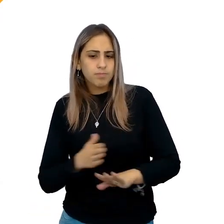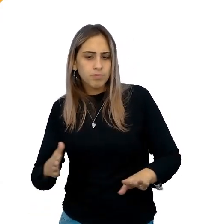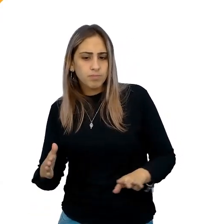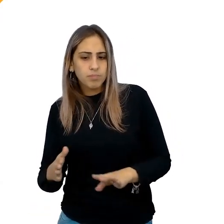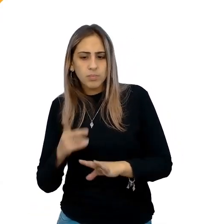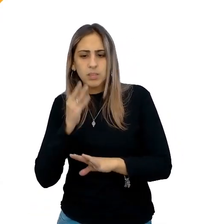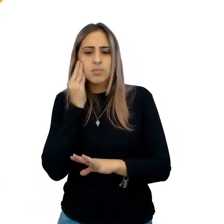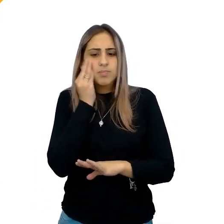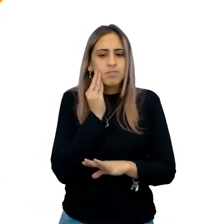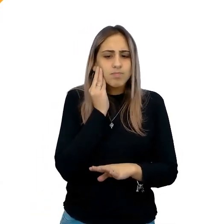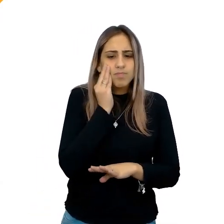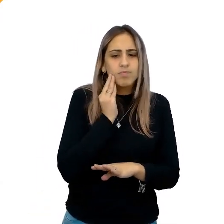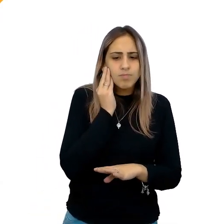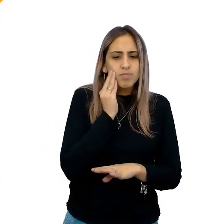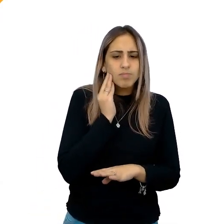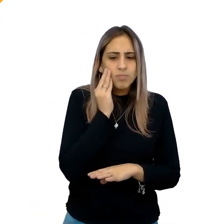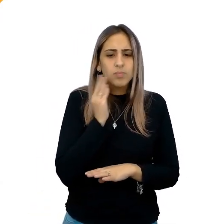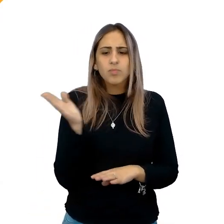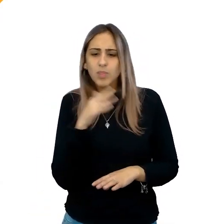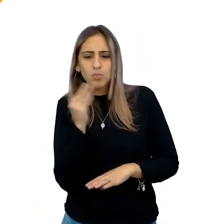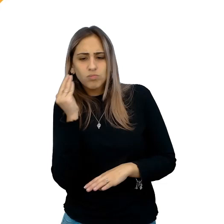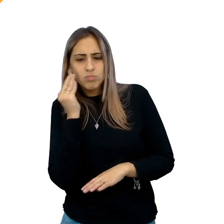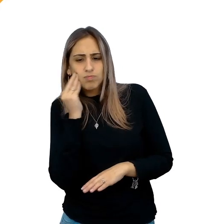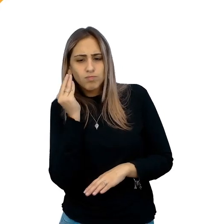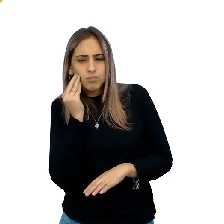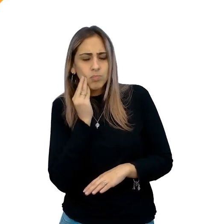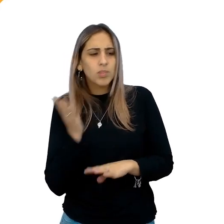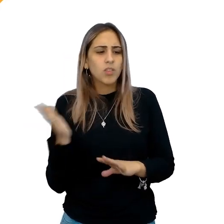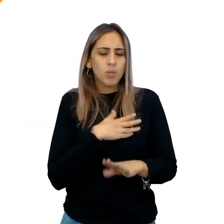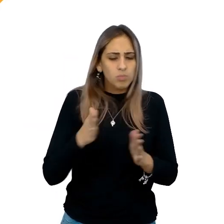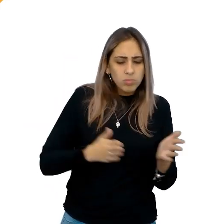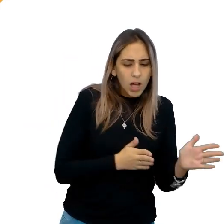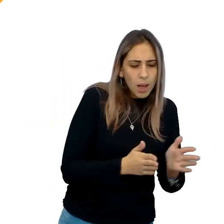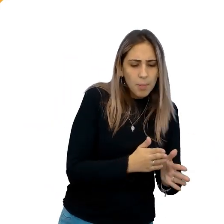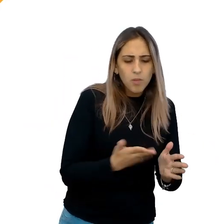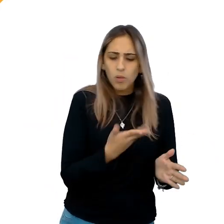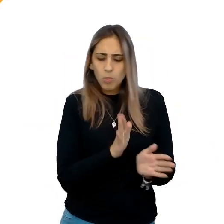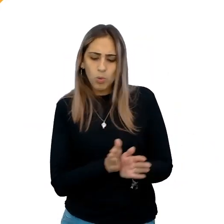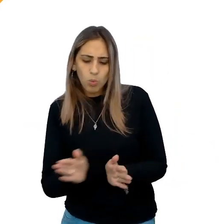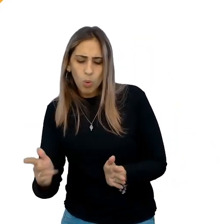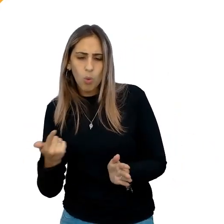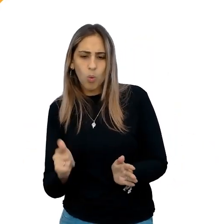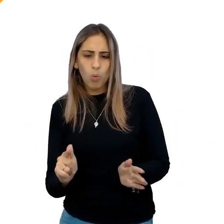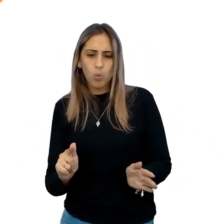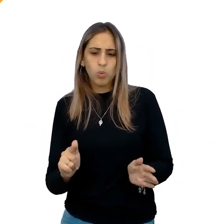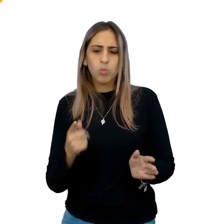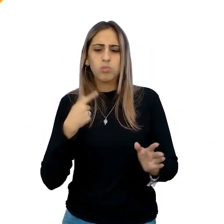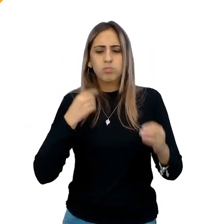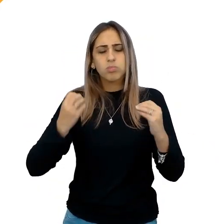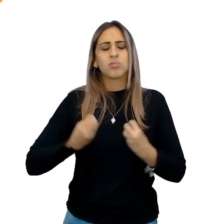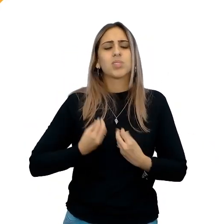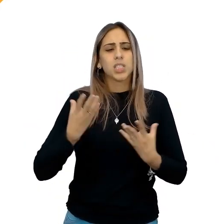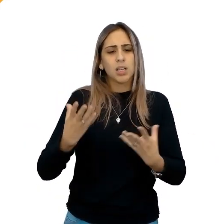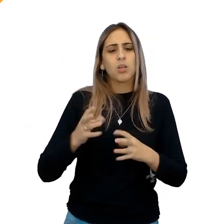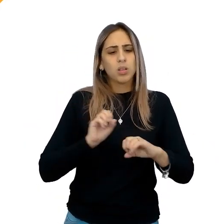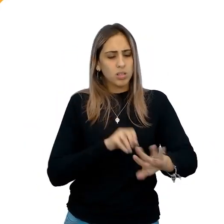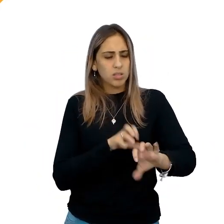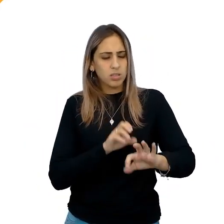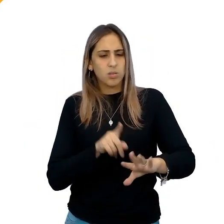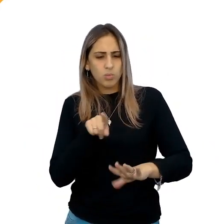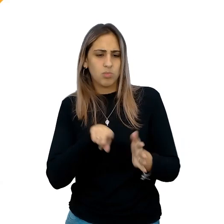desta experimentação, deste vamos tentar, vamos por esse caminho, vamos por outro caminho, que se dá o ensino